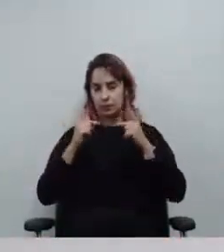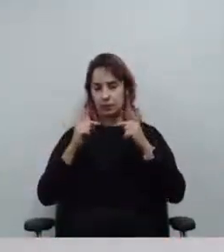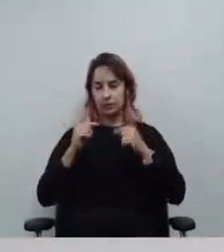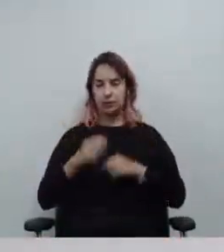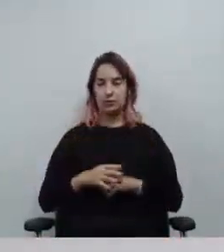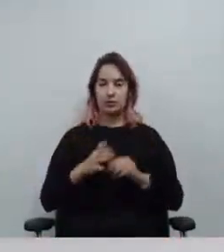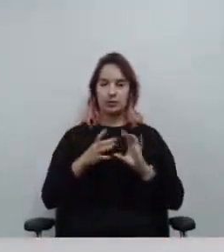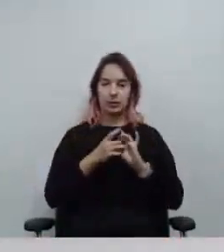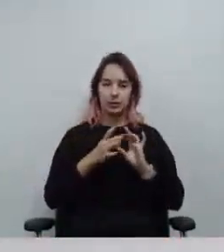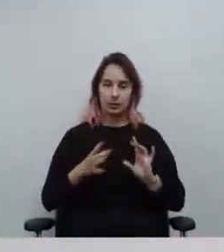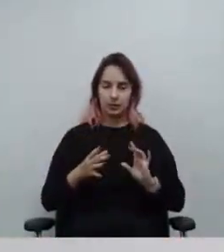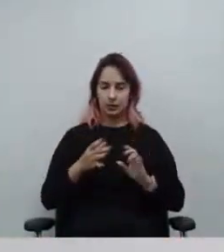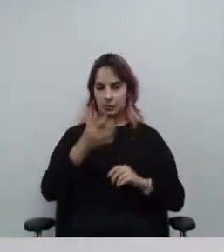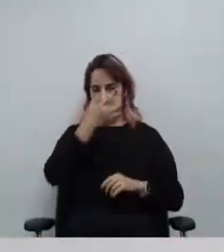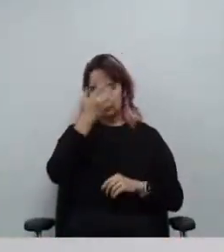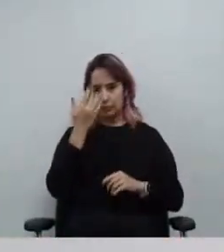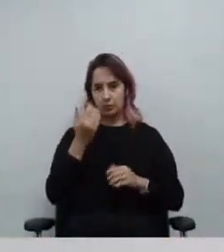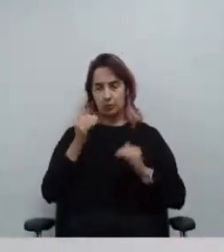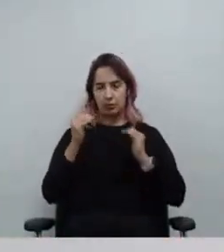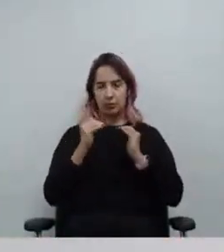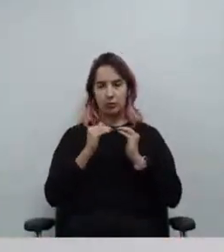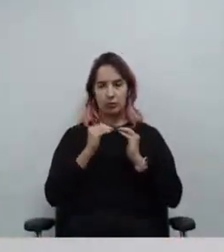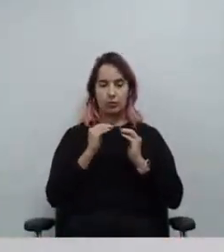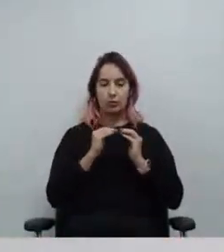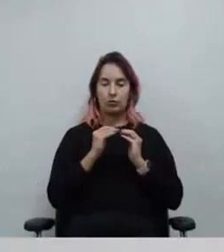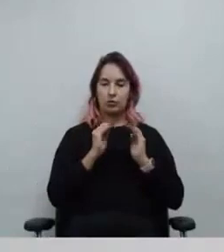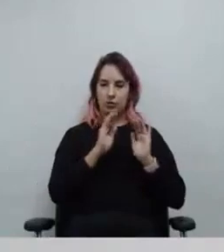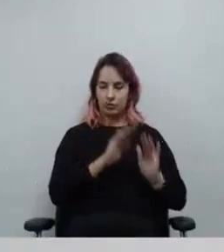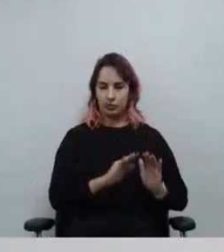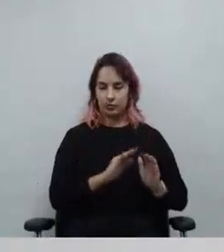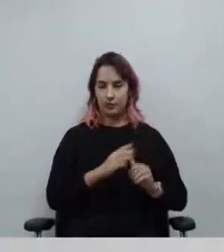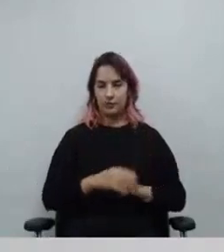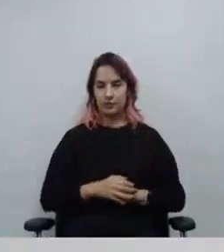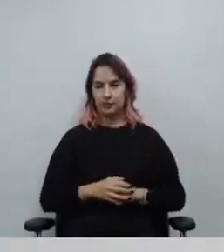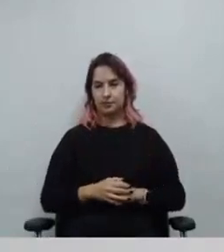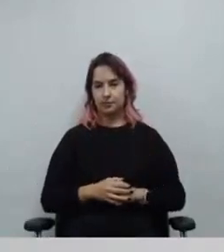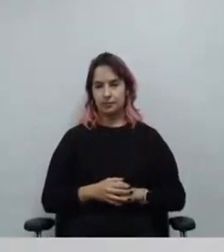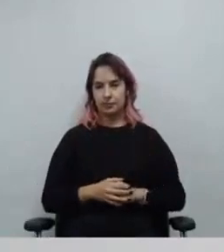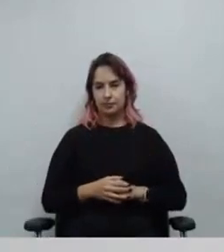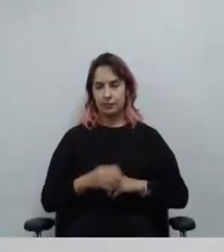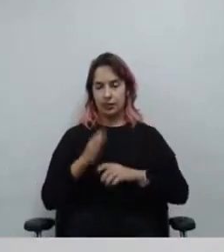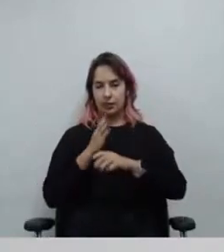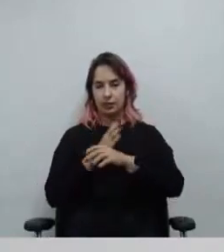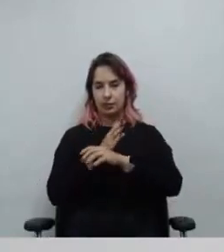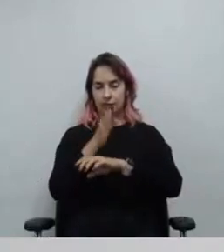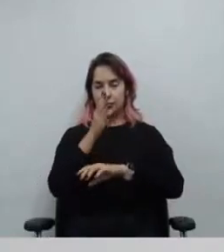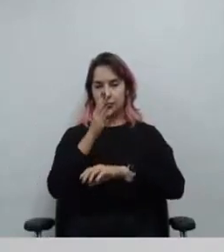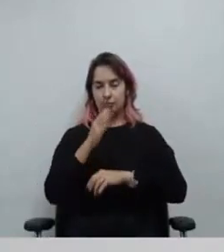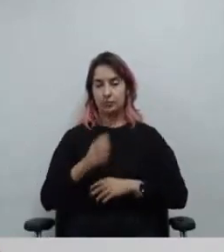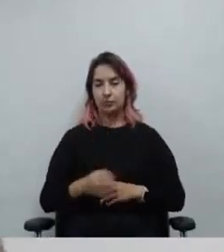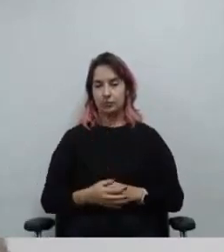permaneçam como estão. Aprovado nos termos do voto da conselheira relatora.